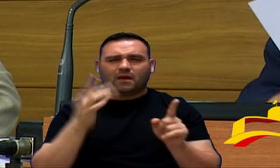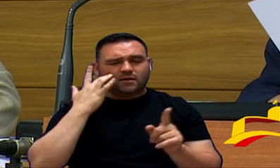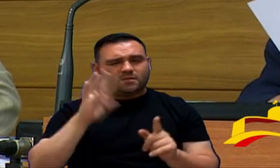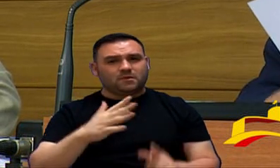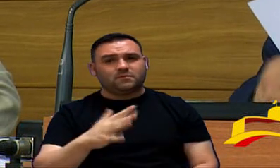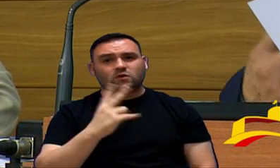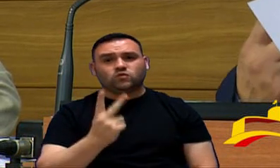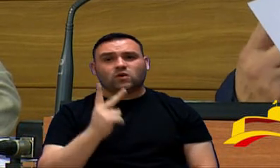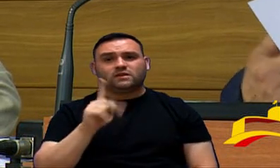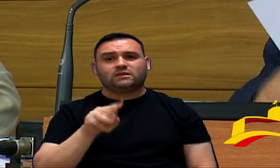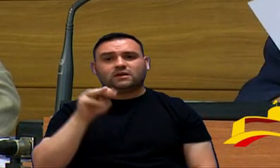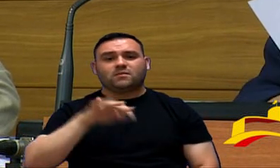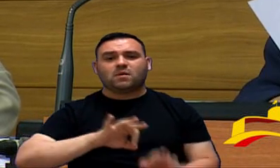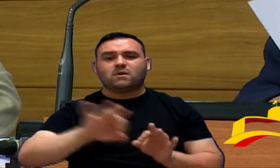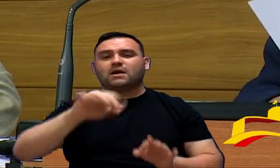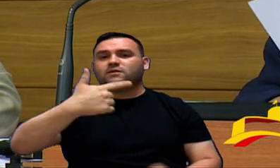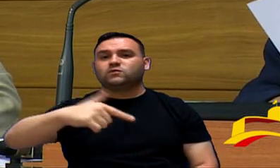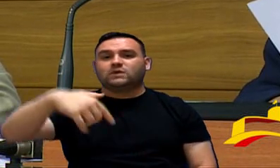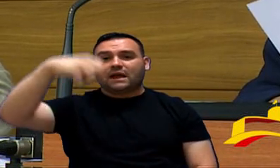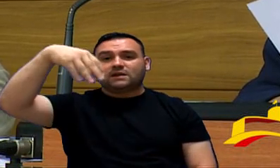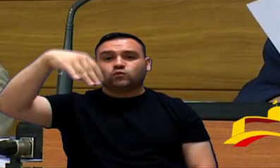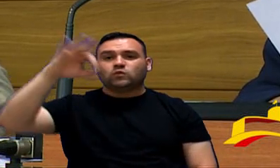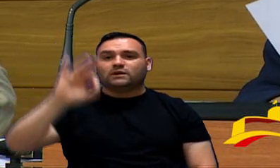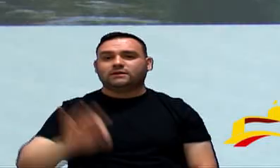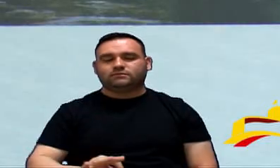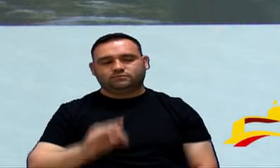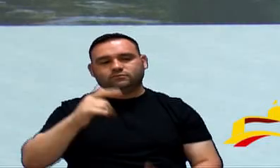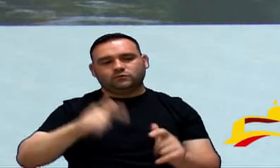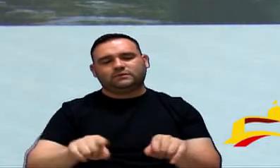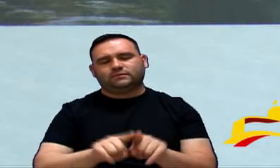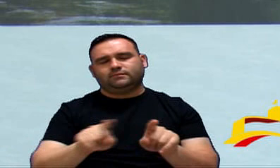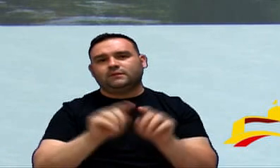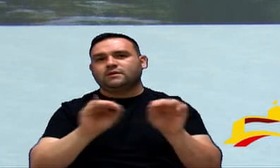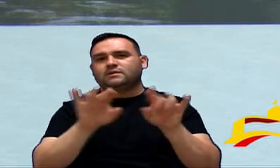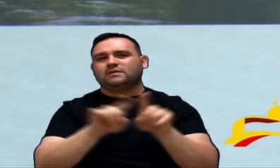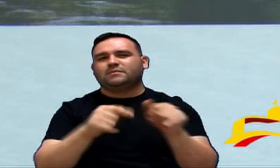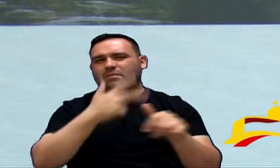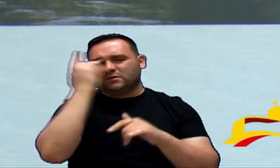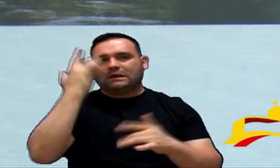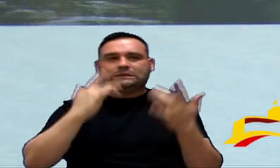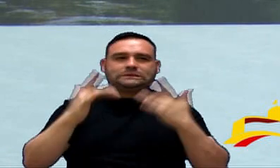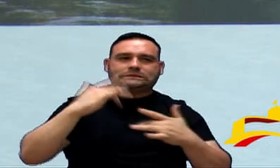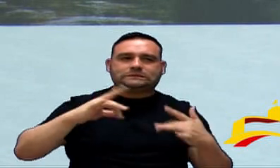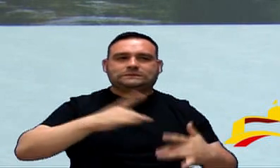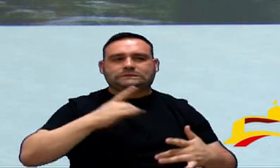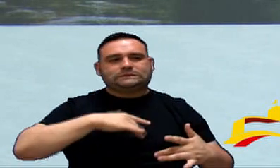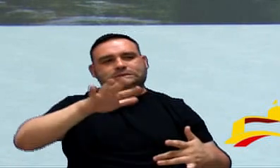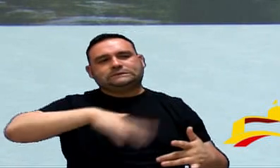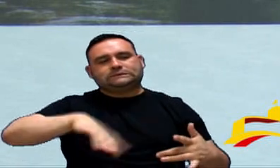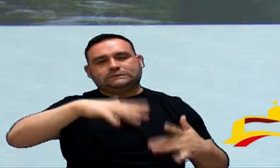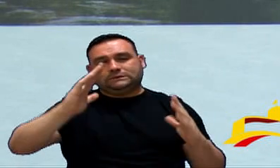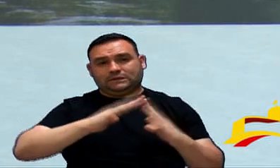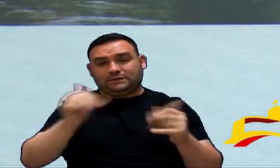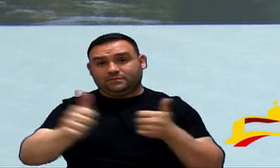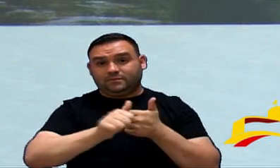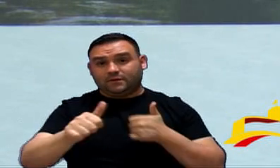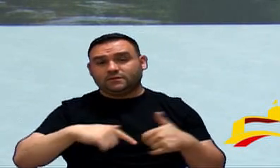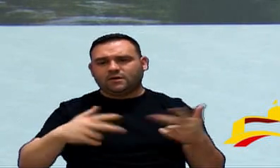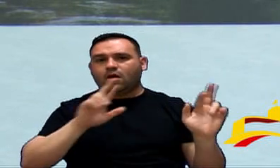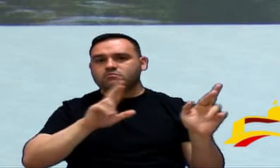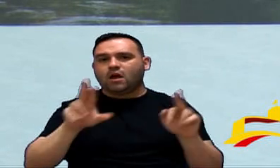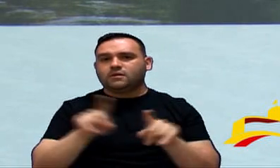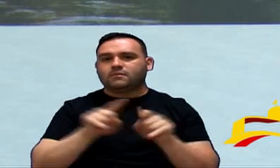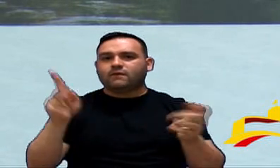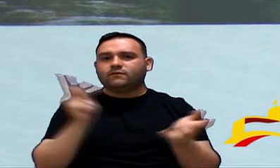uns 2 quilômetros de rua, não tem um bico de iluminação no local daquela, trazendo aí a insegurança para os moradores daquela região. Então, espero